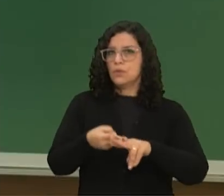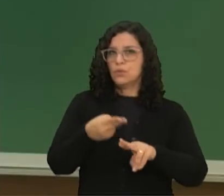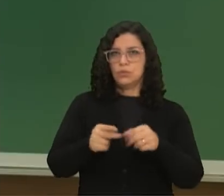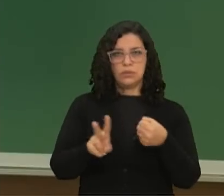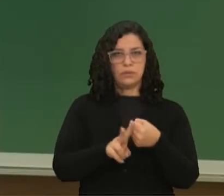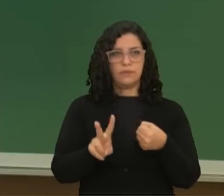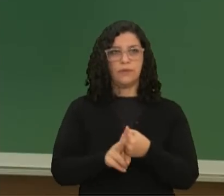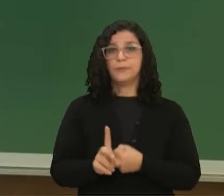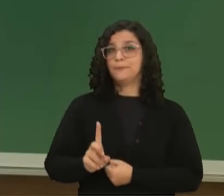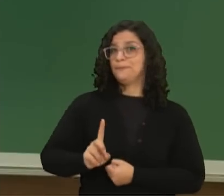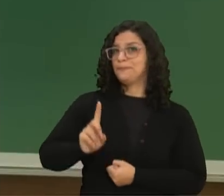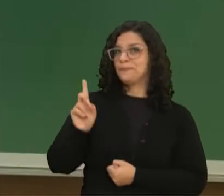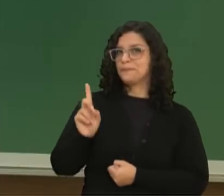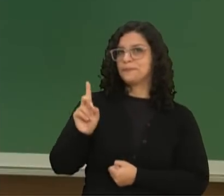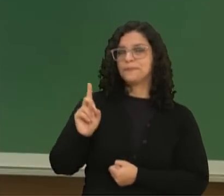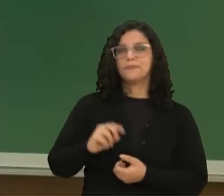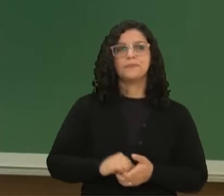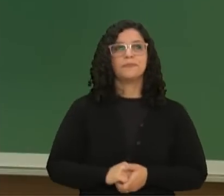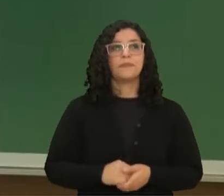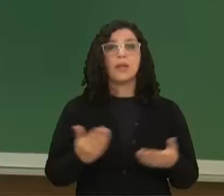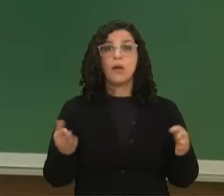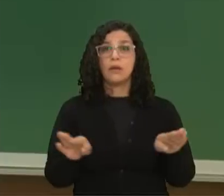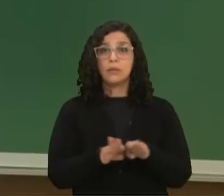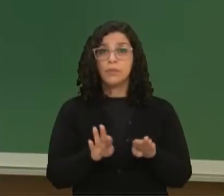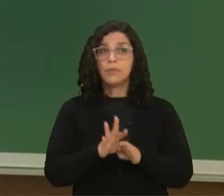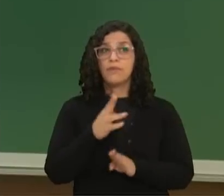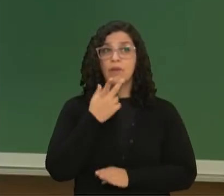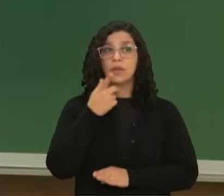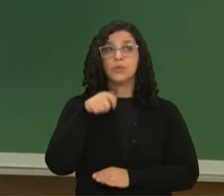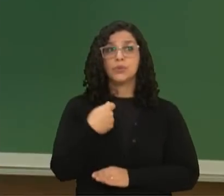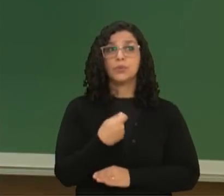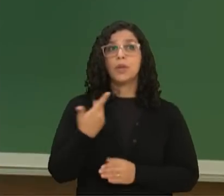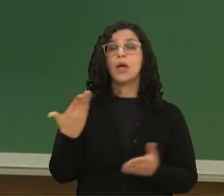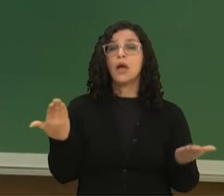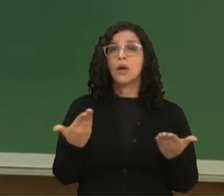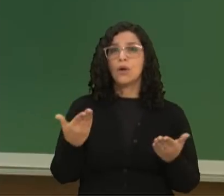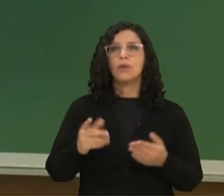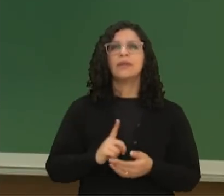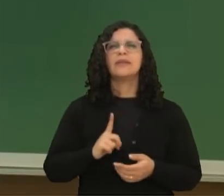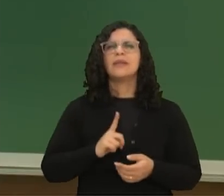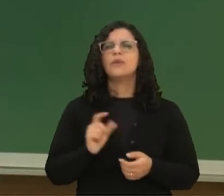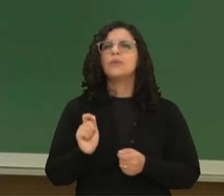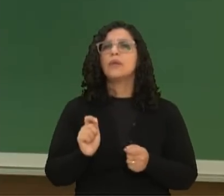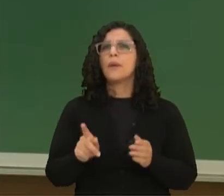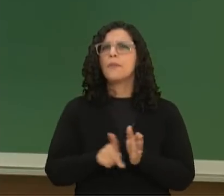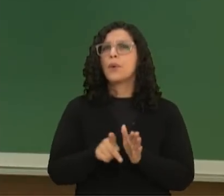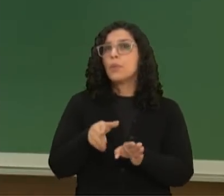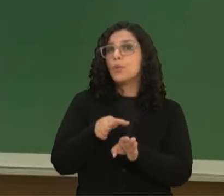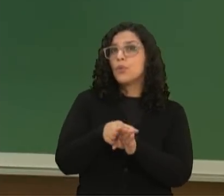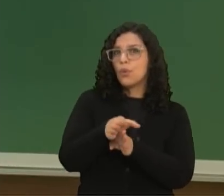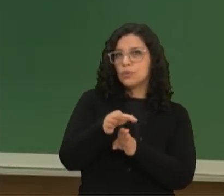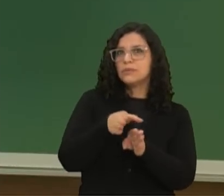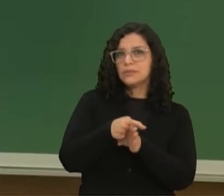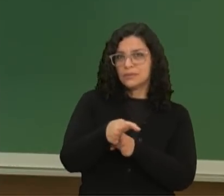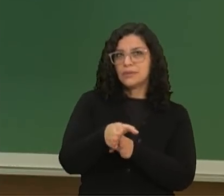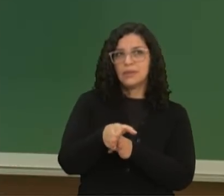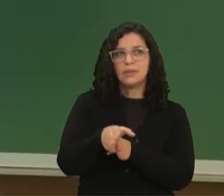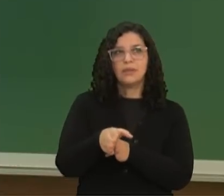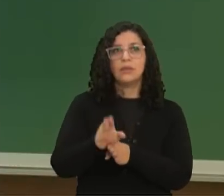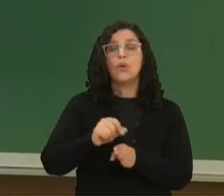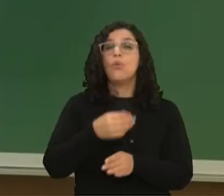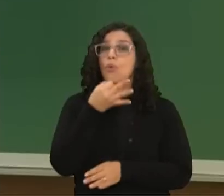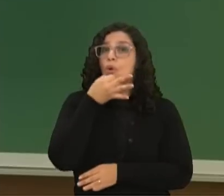caso. E para falar de advertise, falar de conselhos ou de